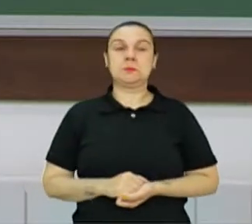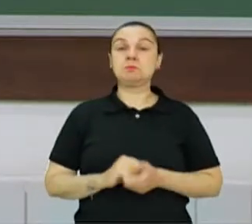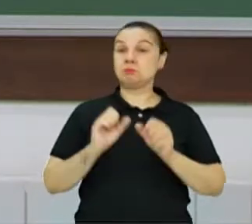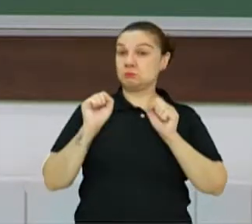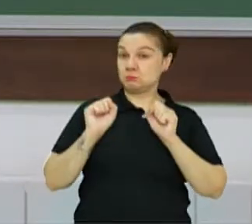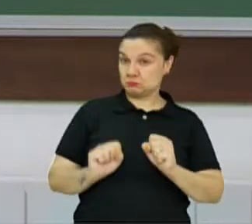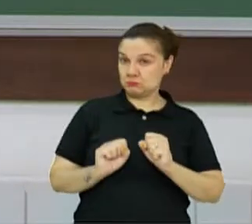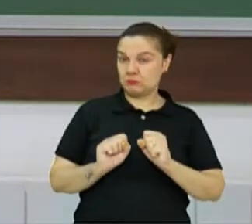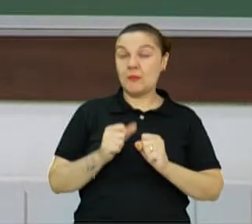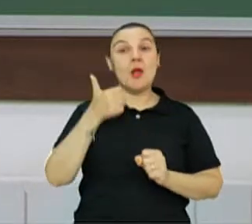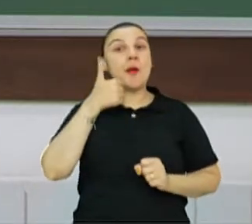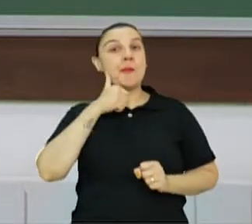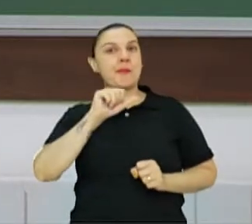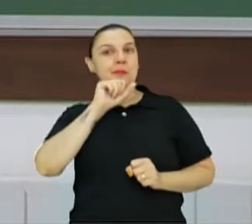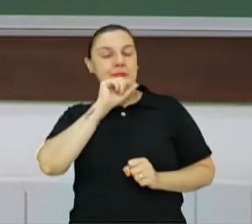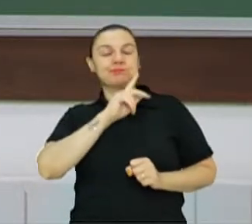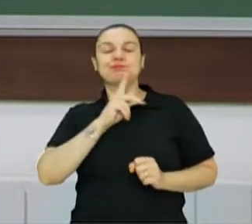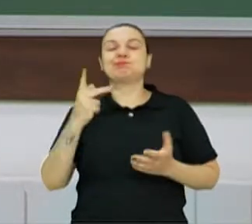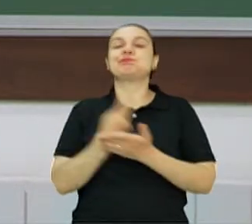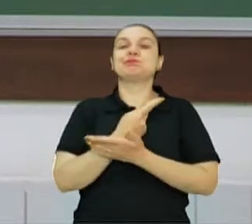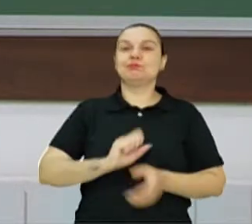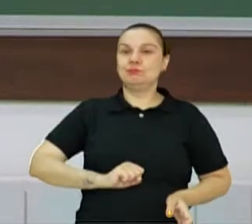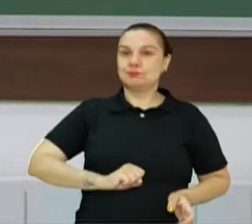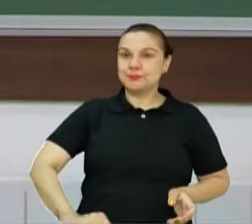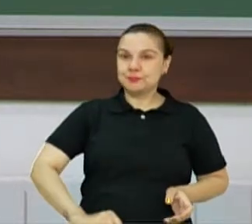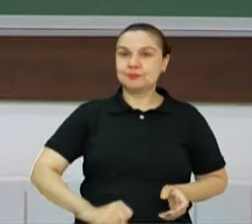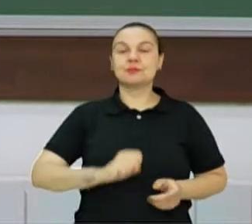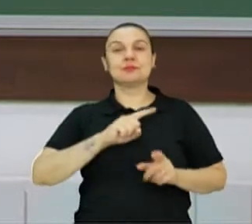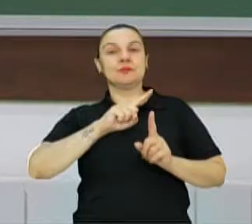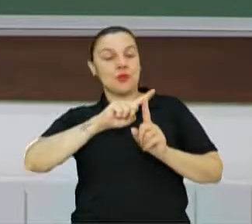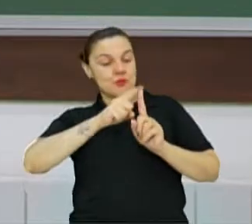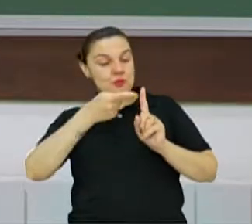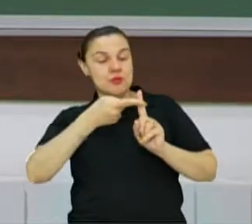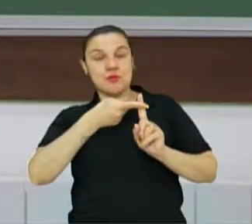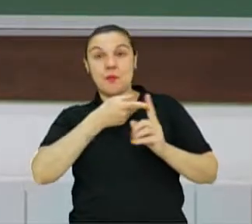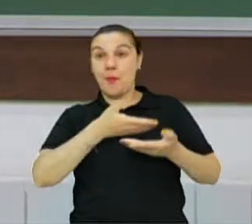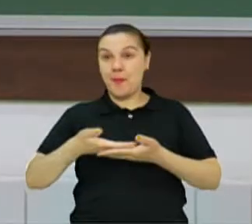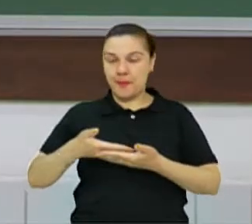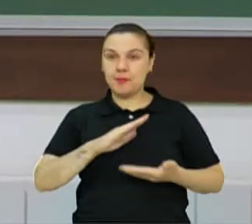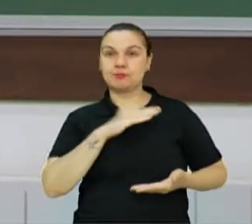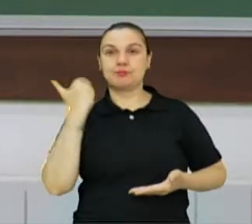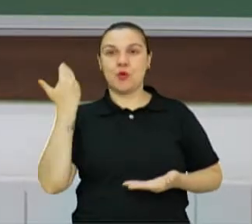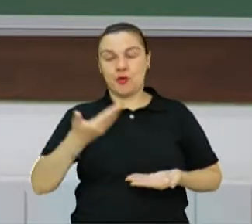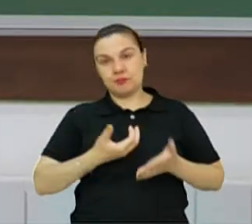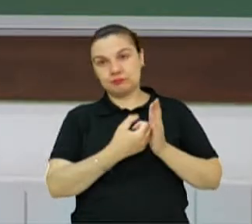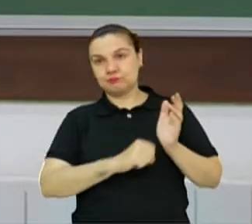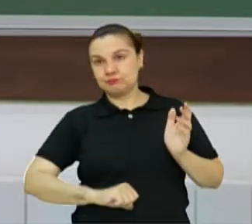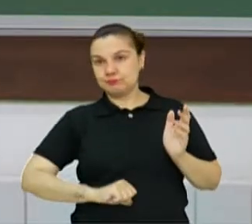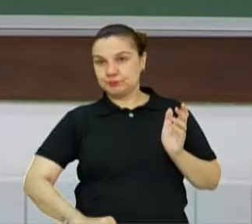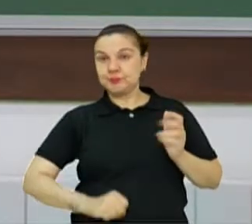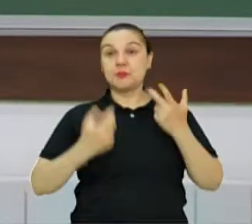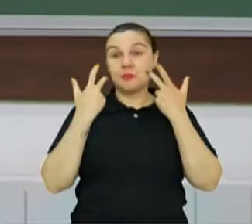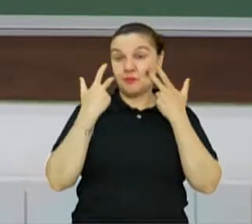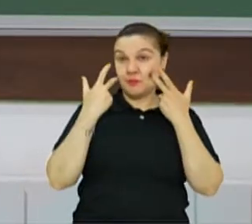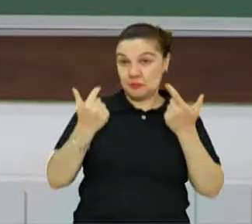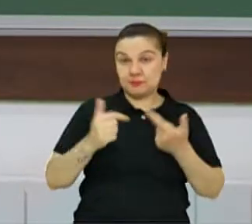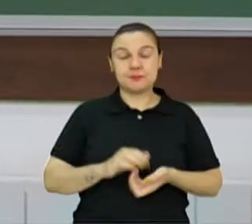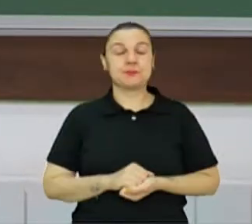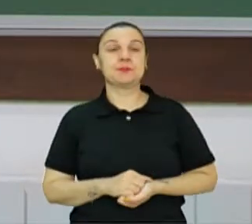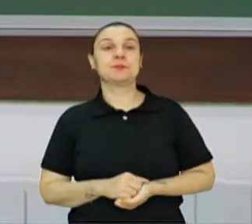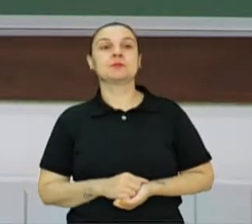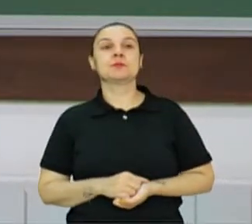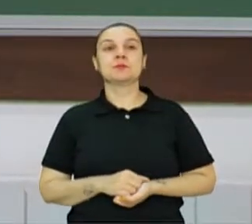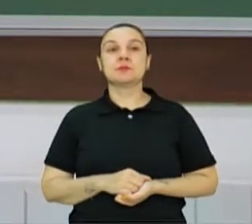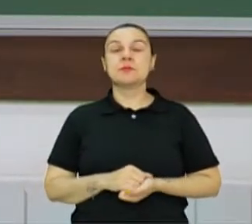Pode provocar um aborto ainda, né, durante a gestação, ou se feto pode morrer, tá? Então pode provocar um aborto